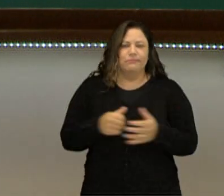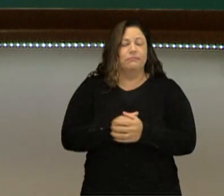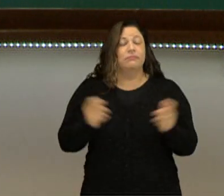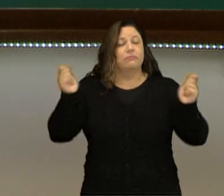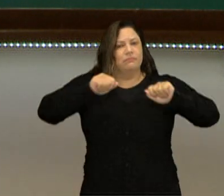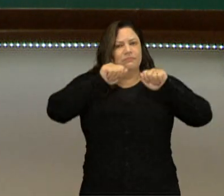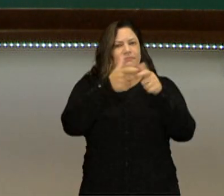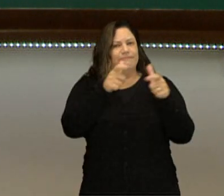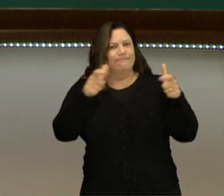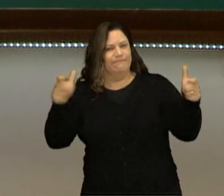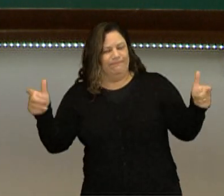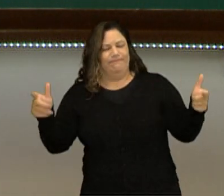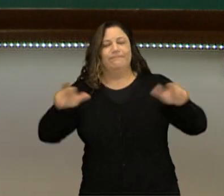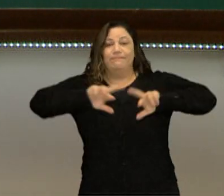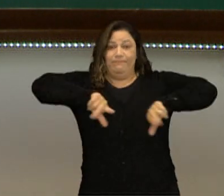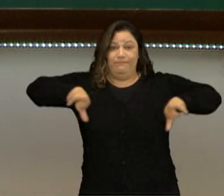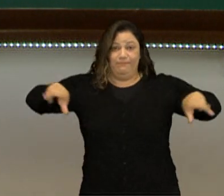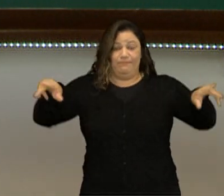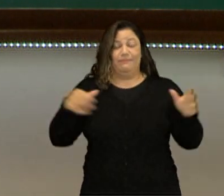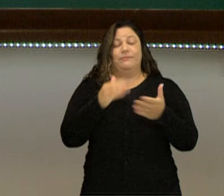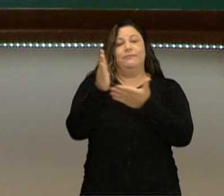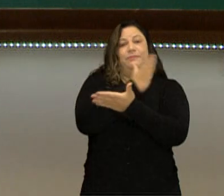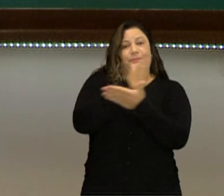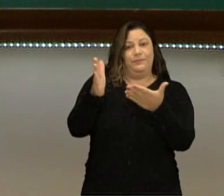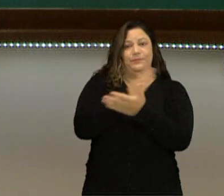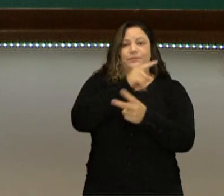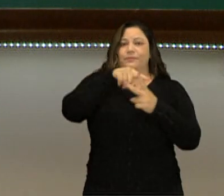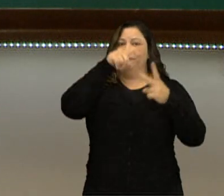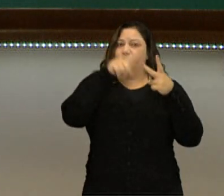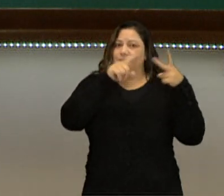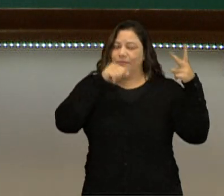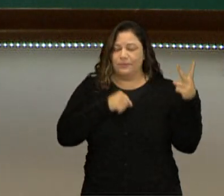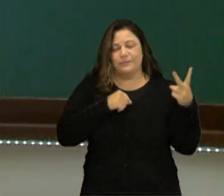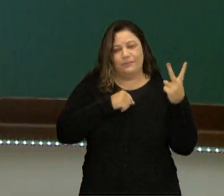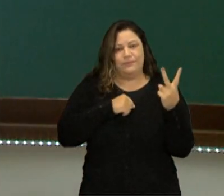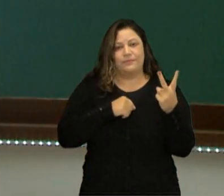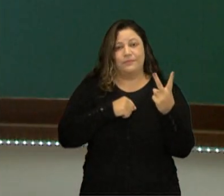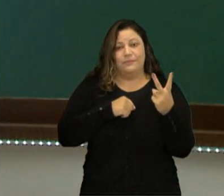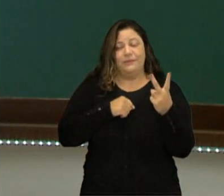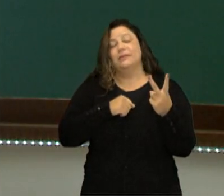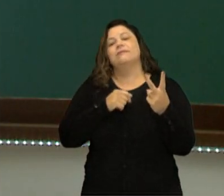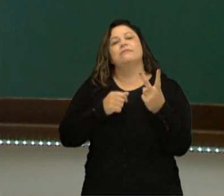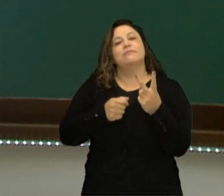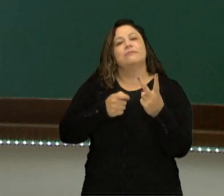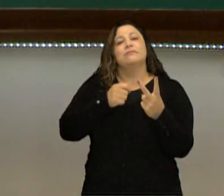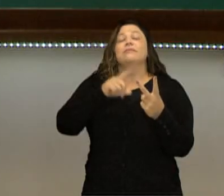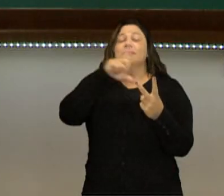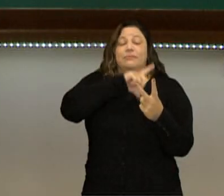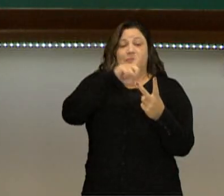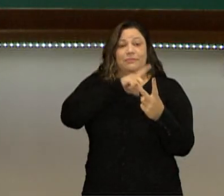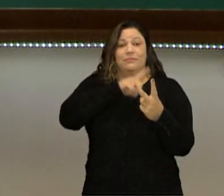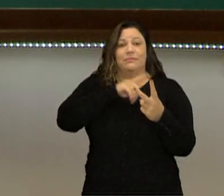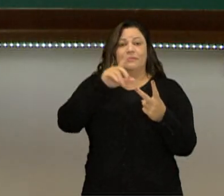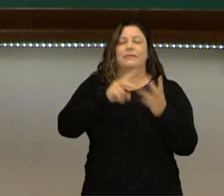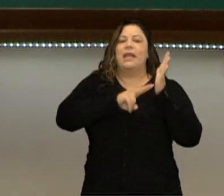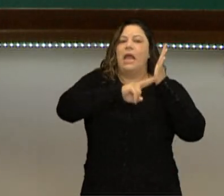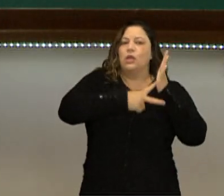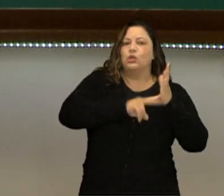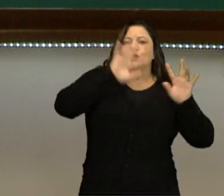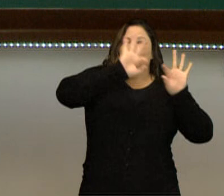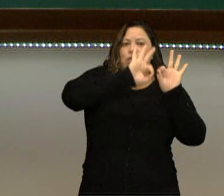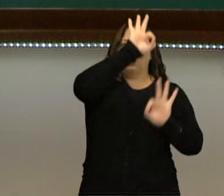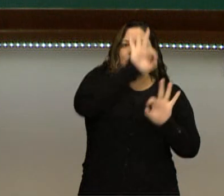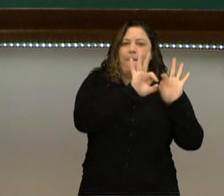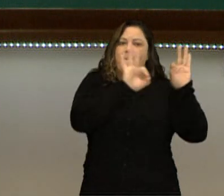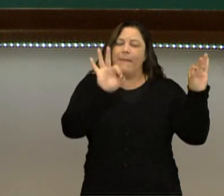bem ampla, então ela é dividida em duas partes. Existe a óptica geométrica e existe